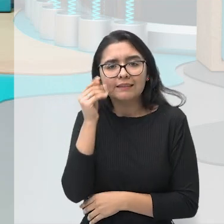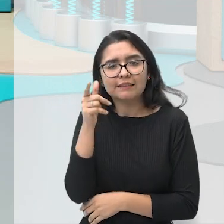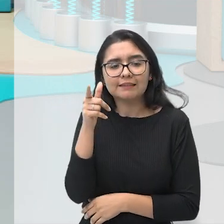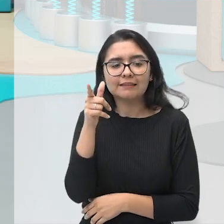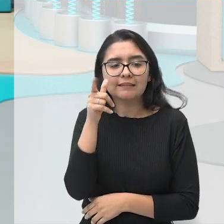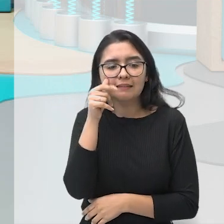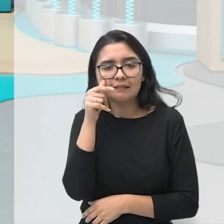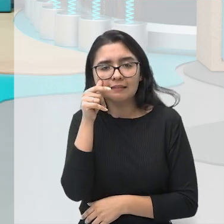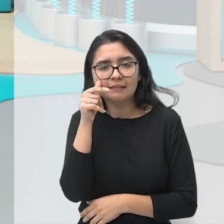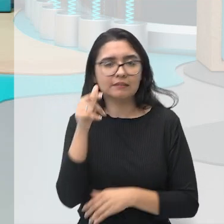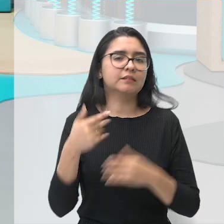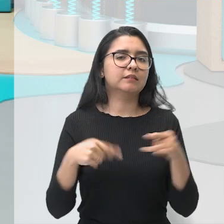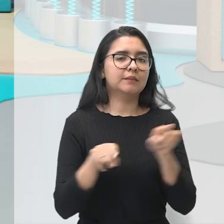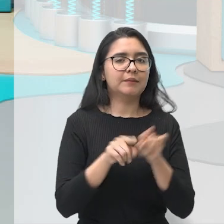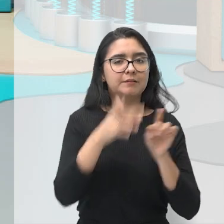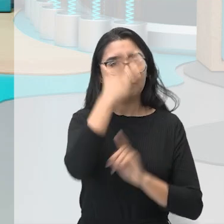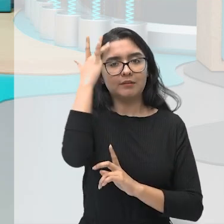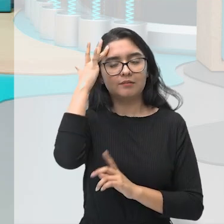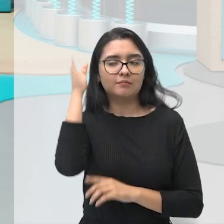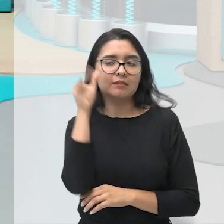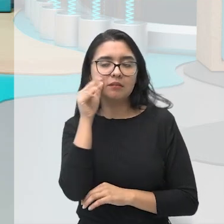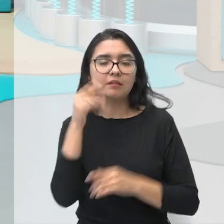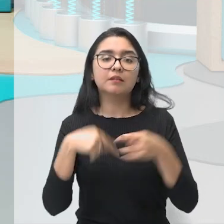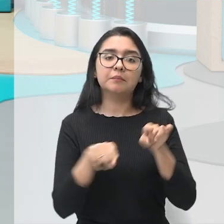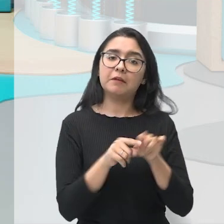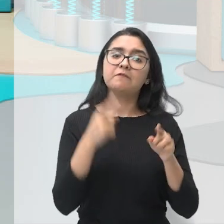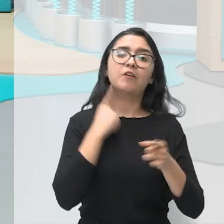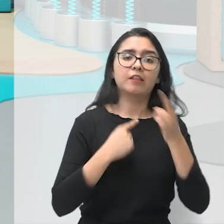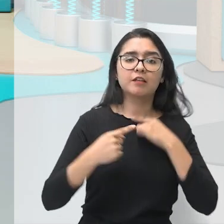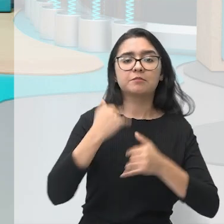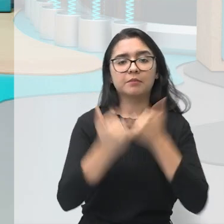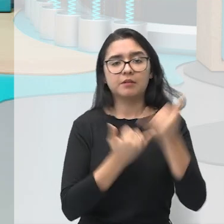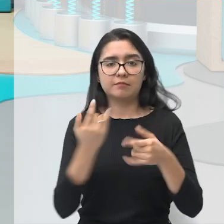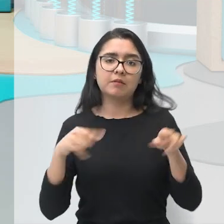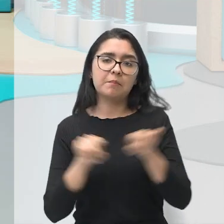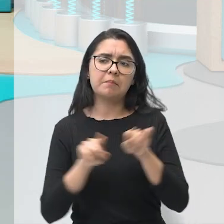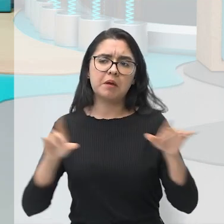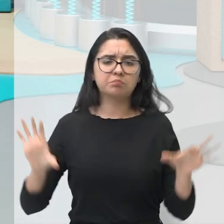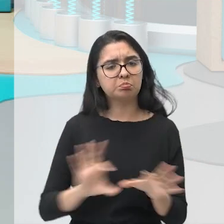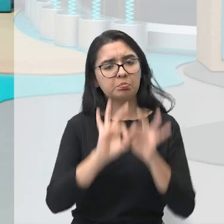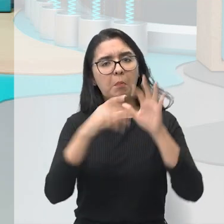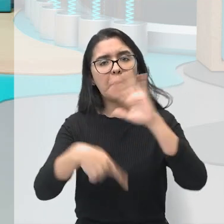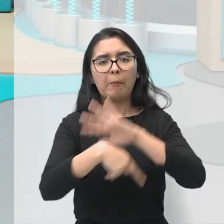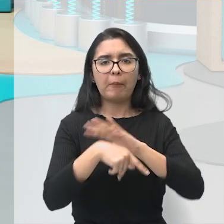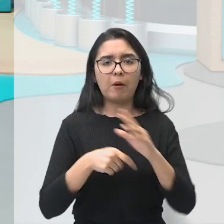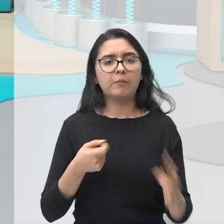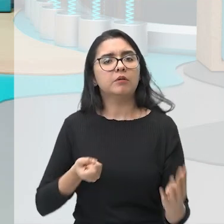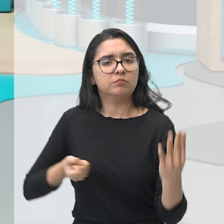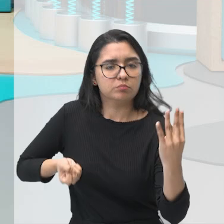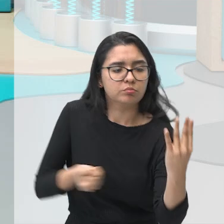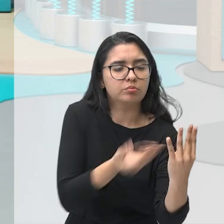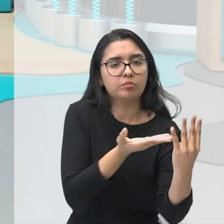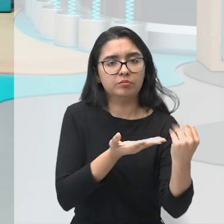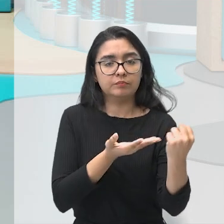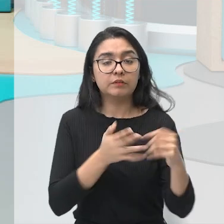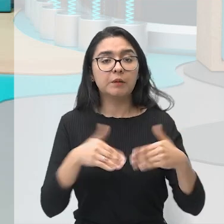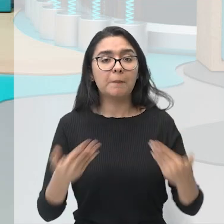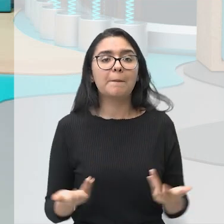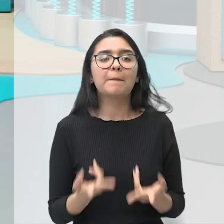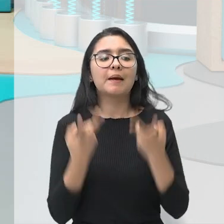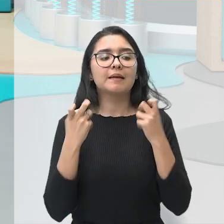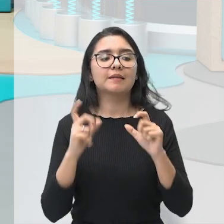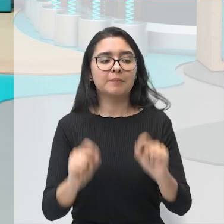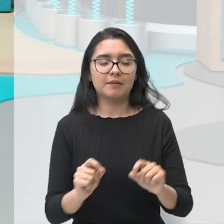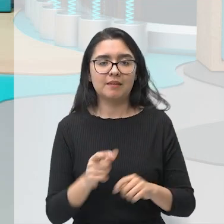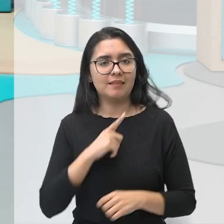todo mundo e brincar. Ele está vinculado ali estreitamente com o boliche, é um parente bem próximo do boliche. E a gente vai perceber que ela